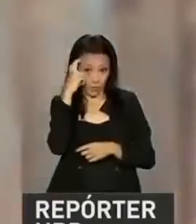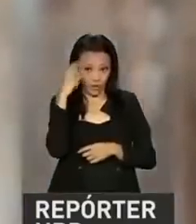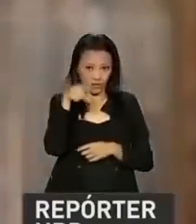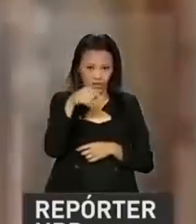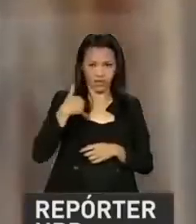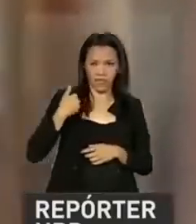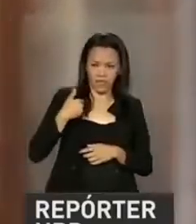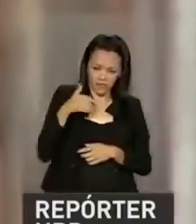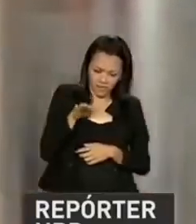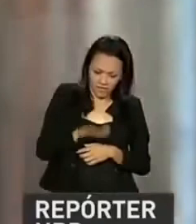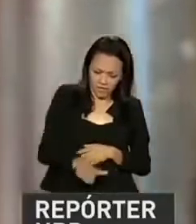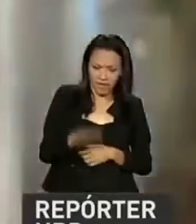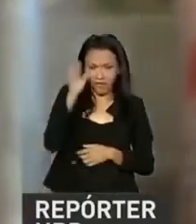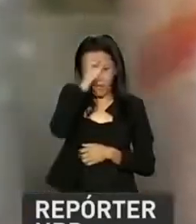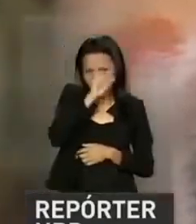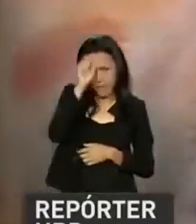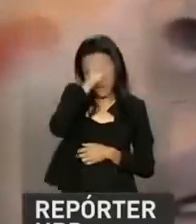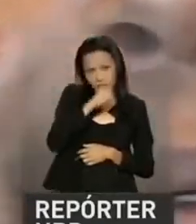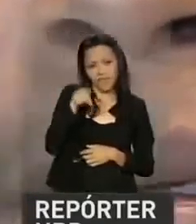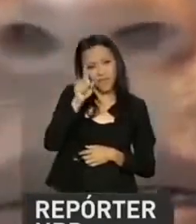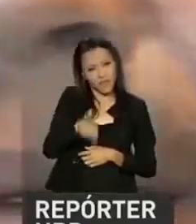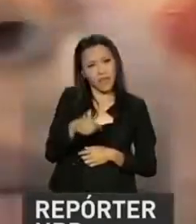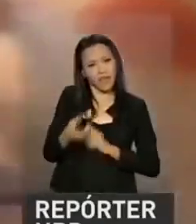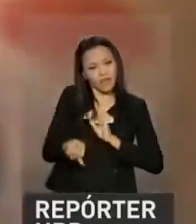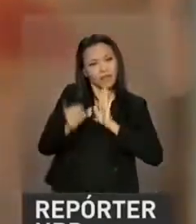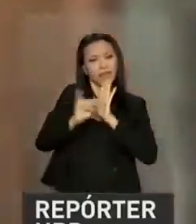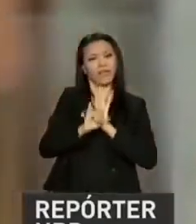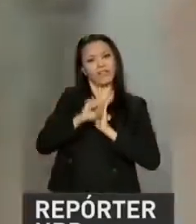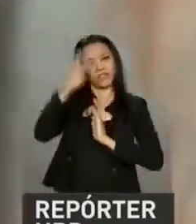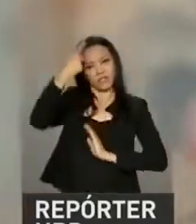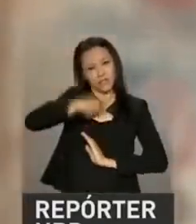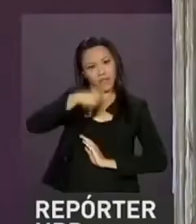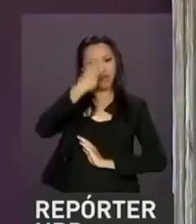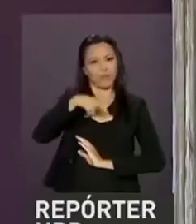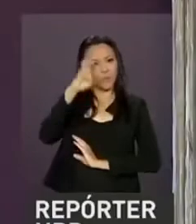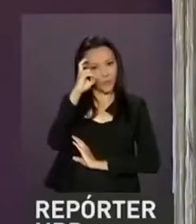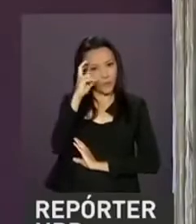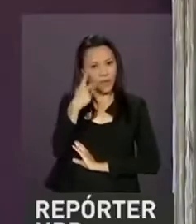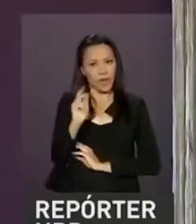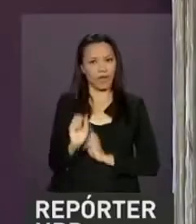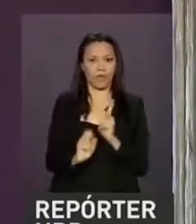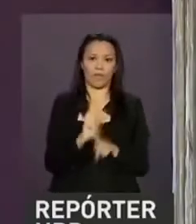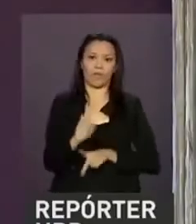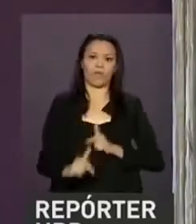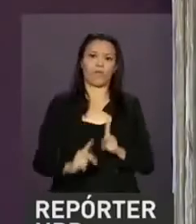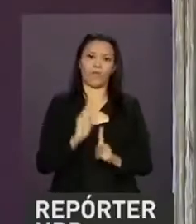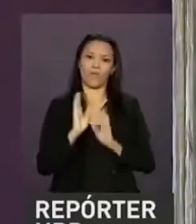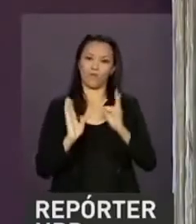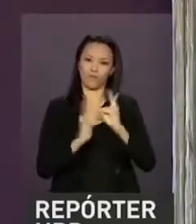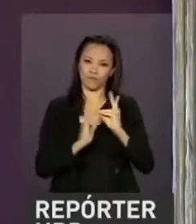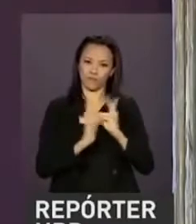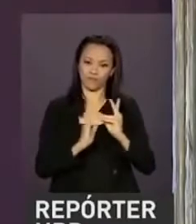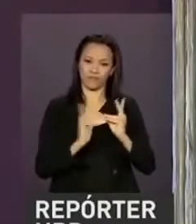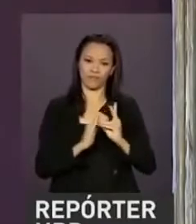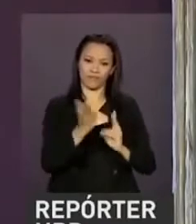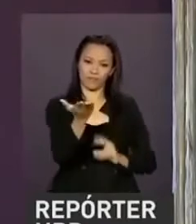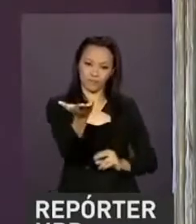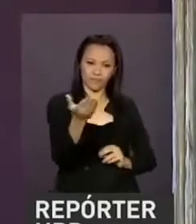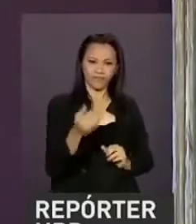eles aprendem que essa arte faz parte da identidade cultural do seu povo. Kusiwá é um desenho que a